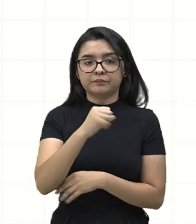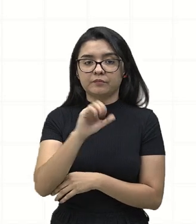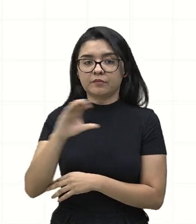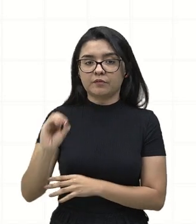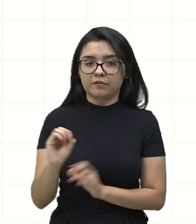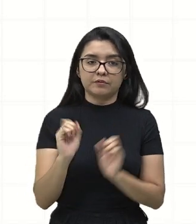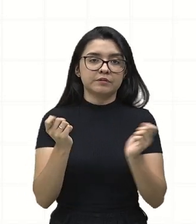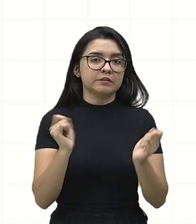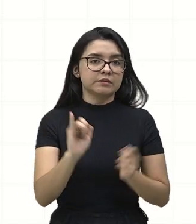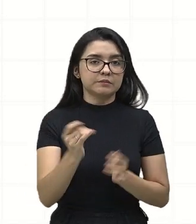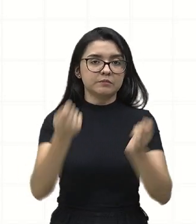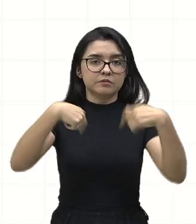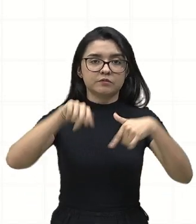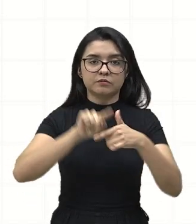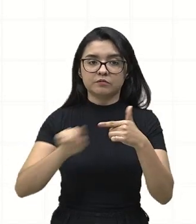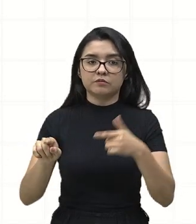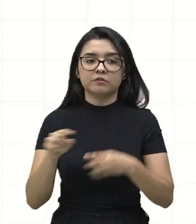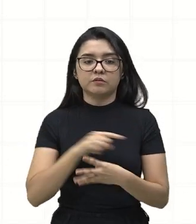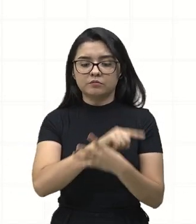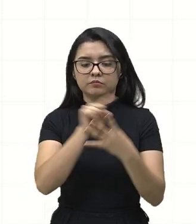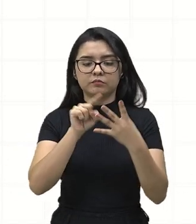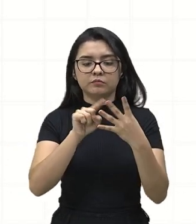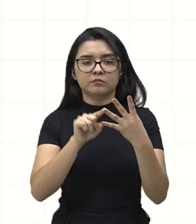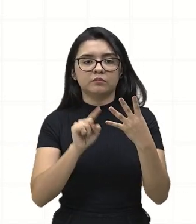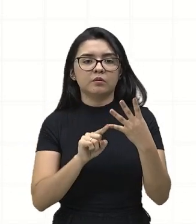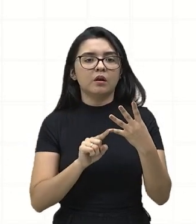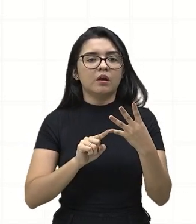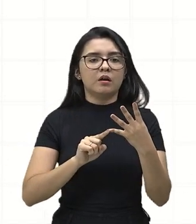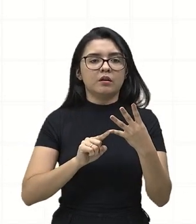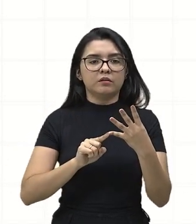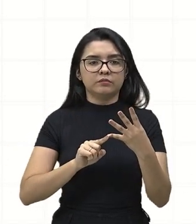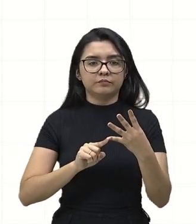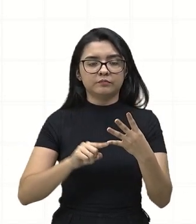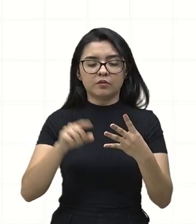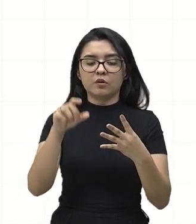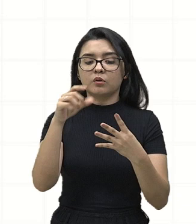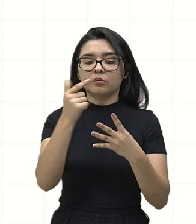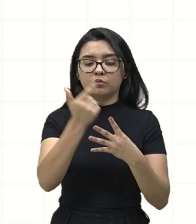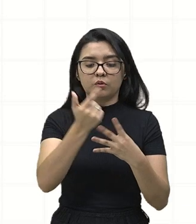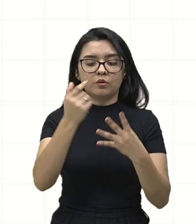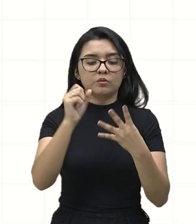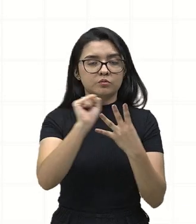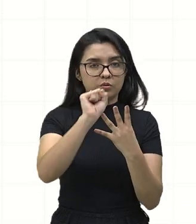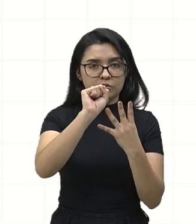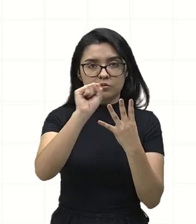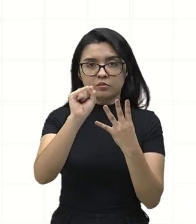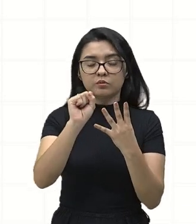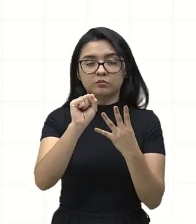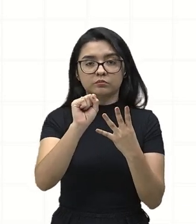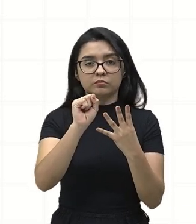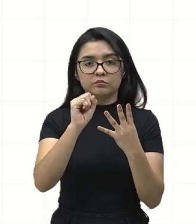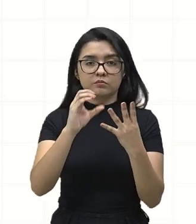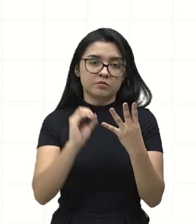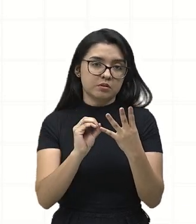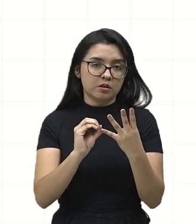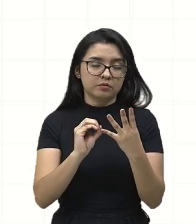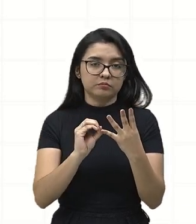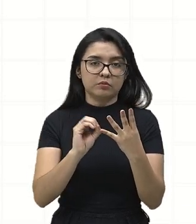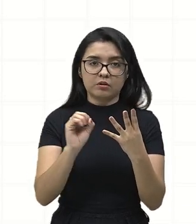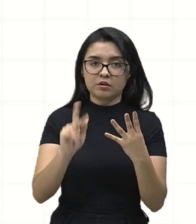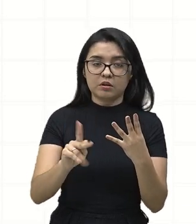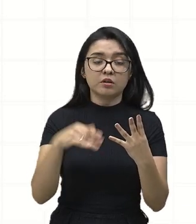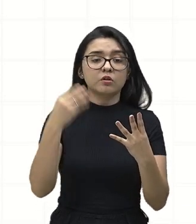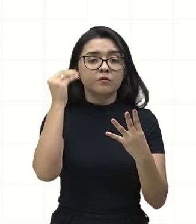44.280. Seus 3 últimos algarismos são 280 ou 280. Aí a